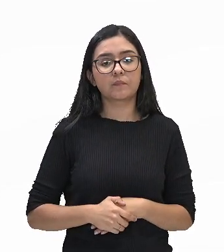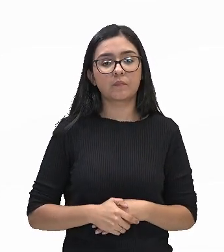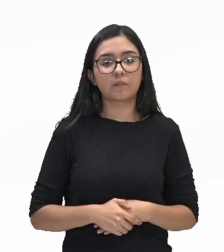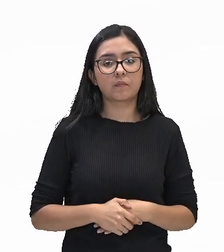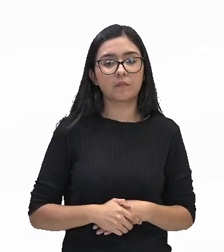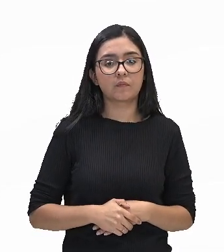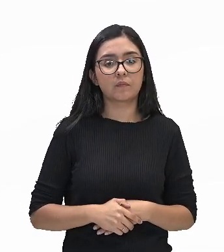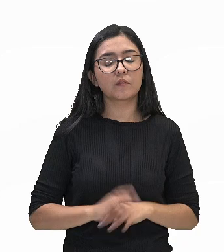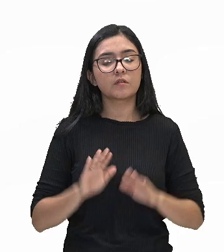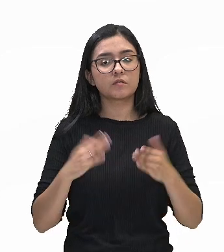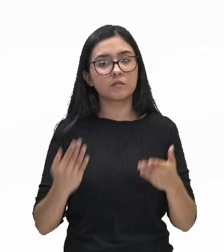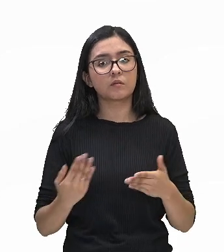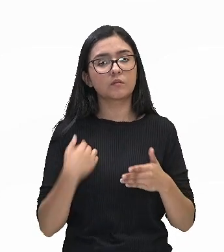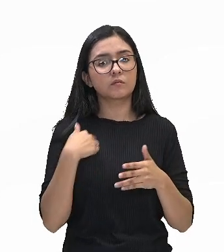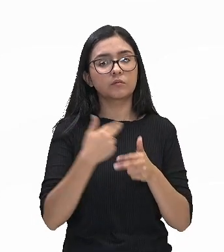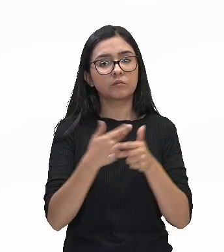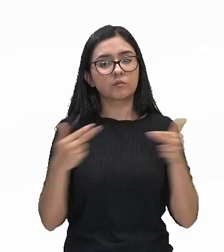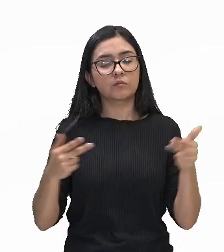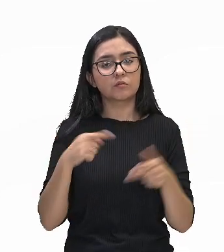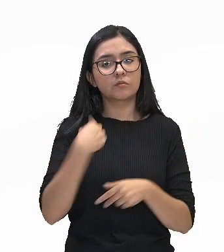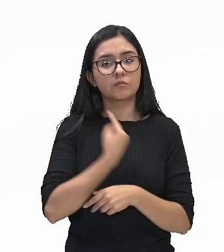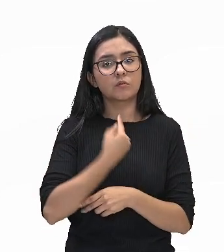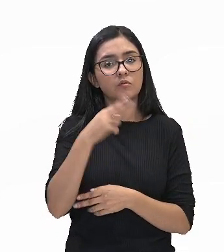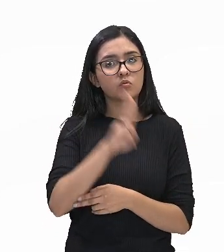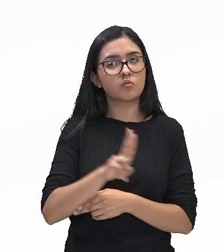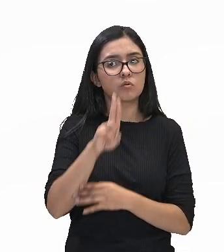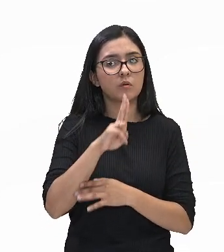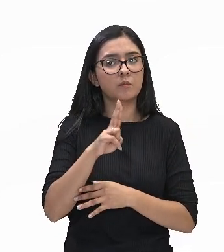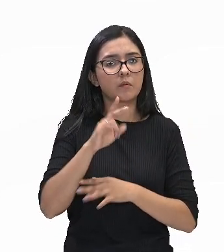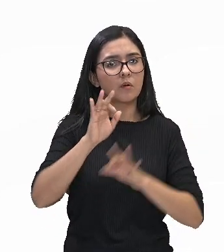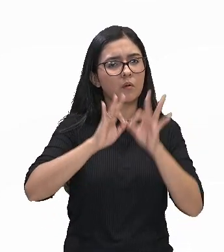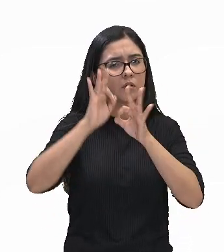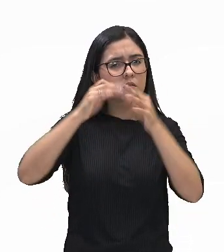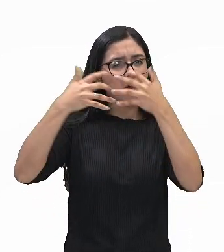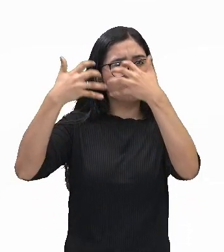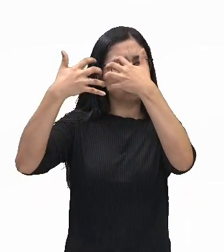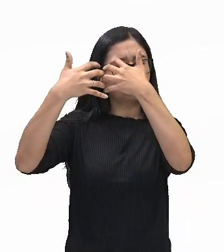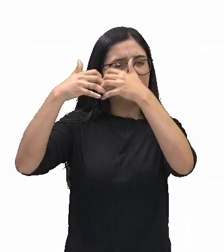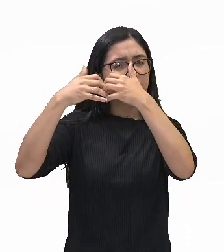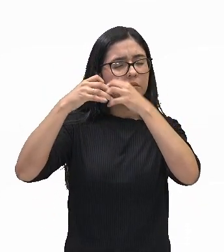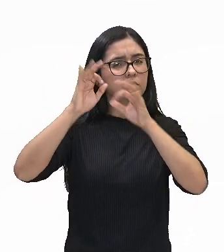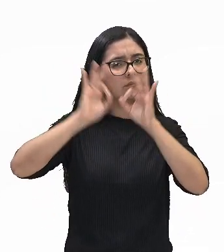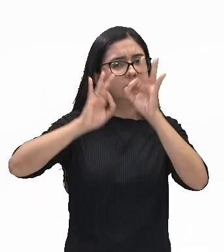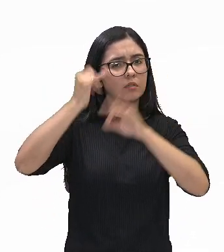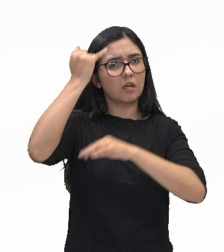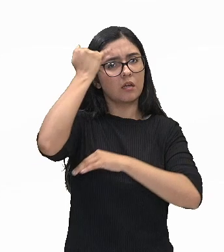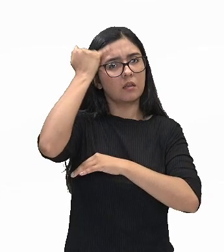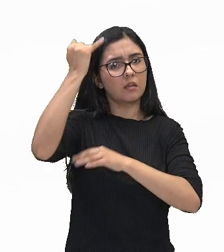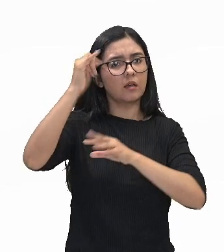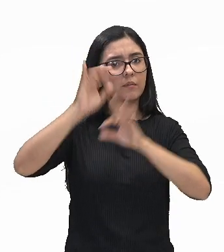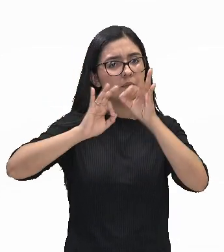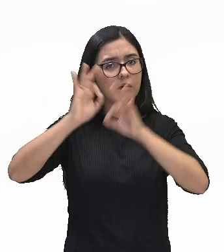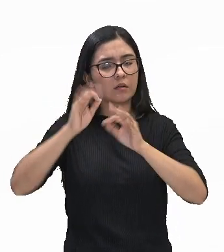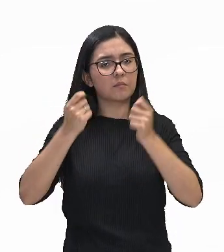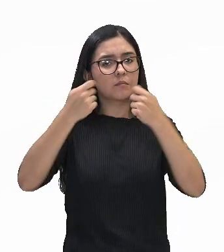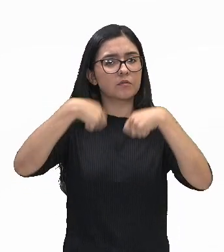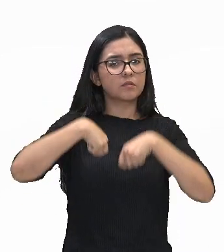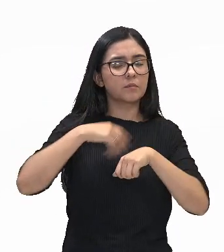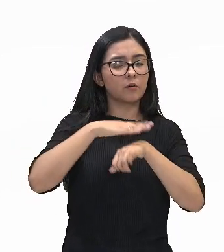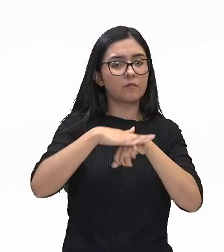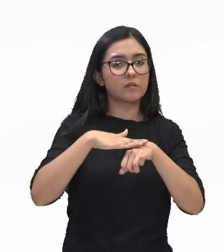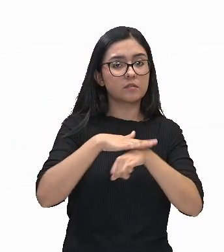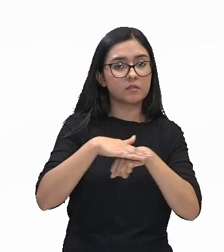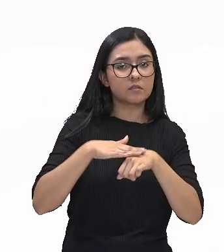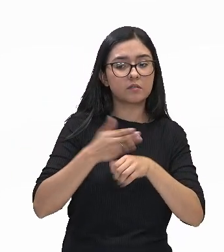que nós utilizamos para organizar nossas ideias, né, para que possamos conversar,